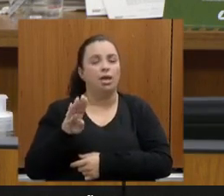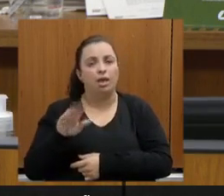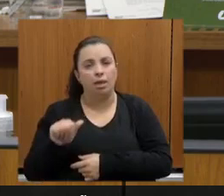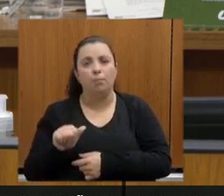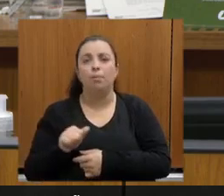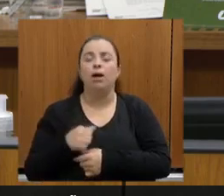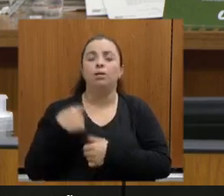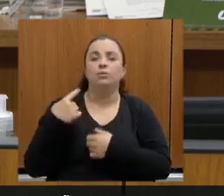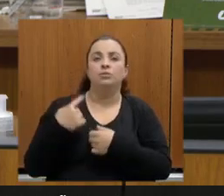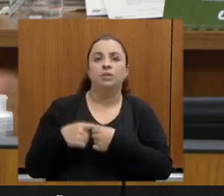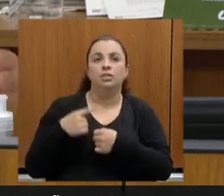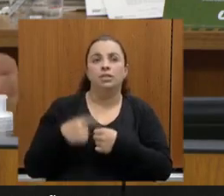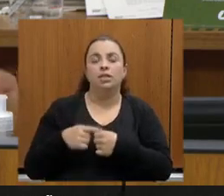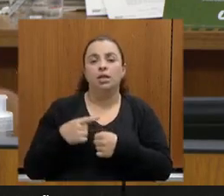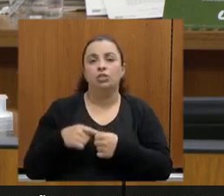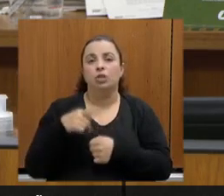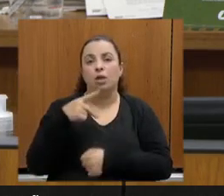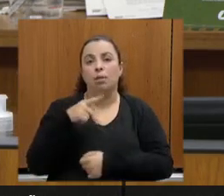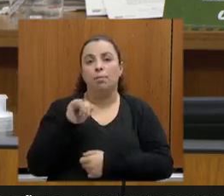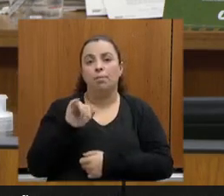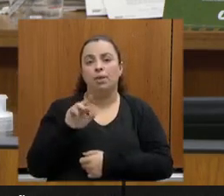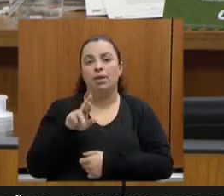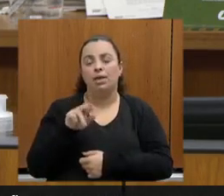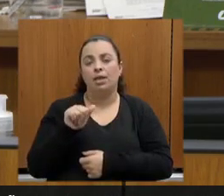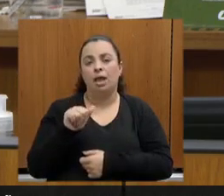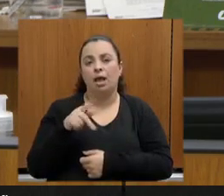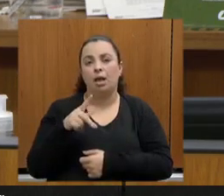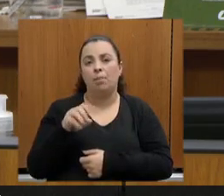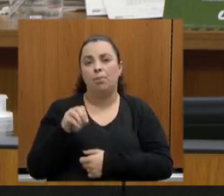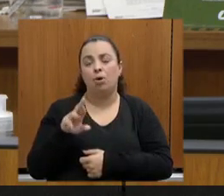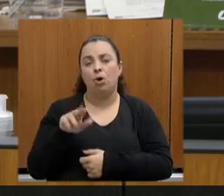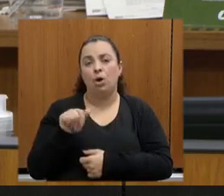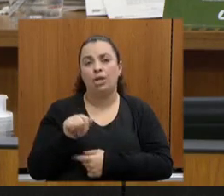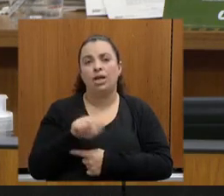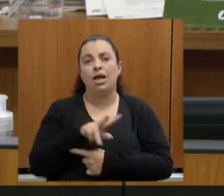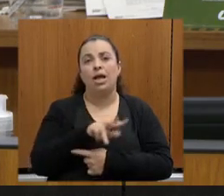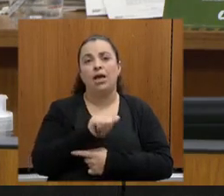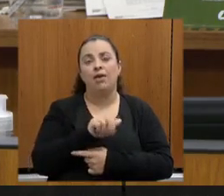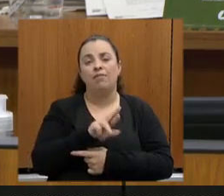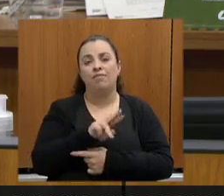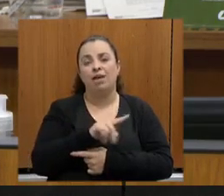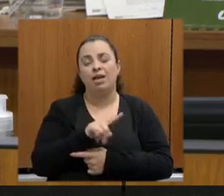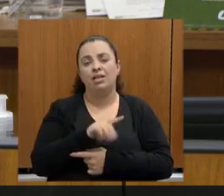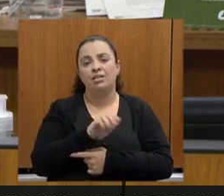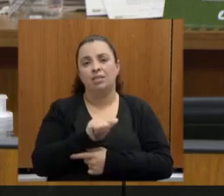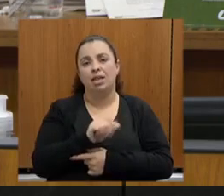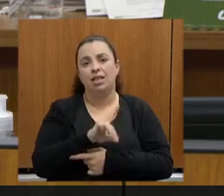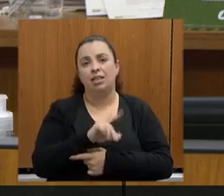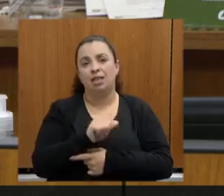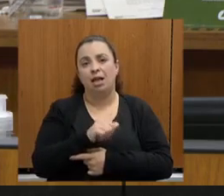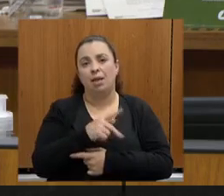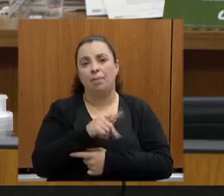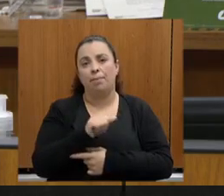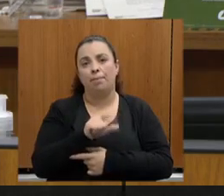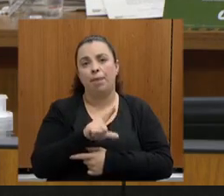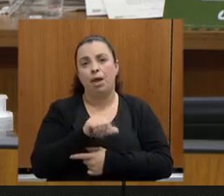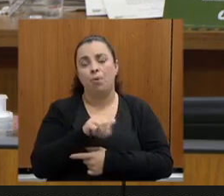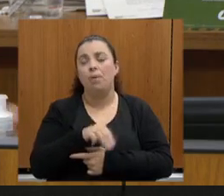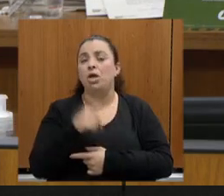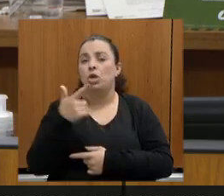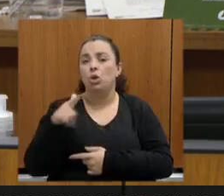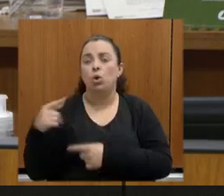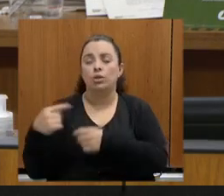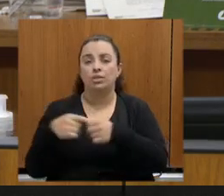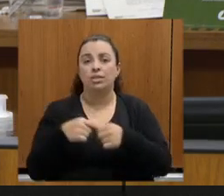de Pirapora cidade de Várzea da Palma dentre outros está recebendo